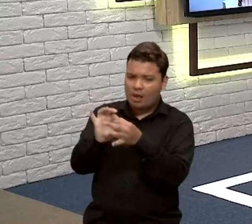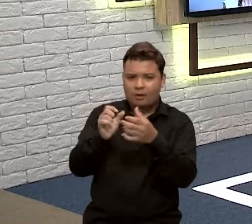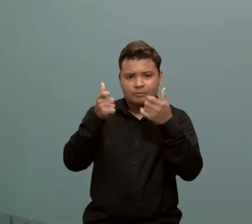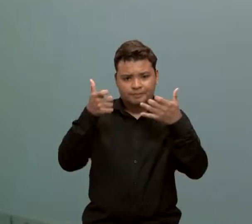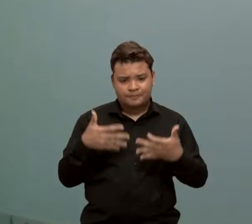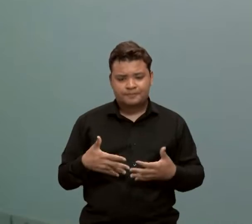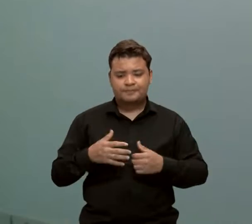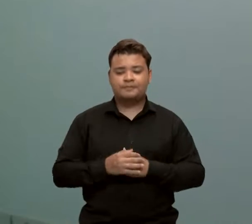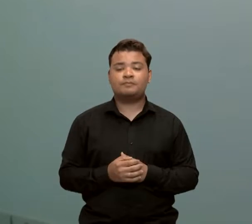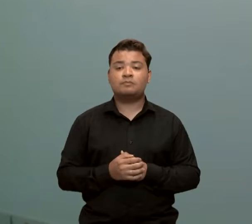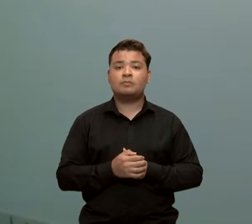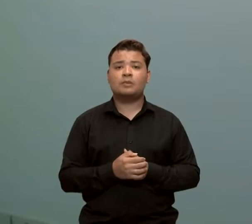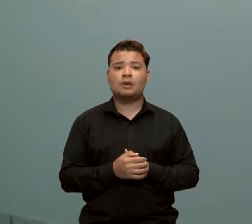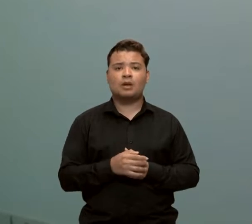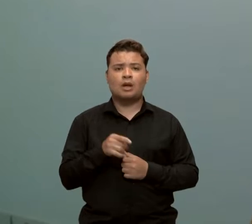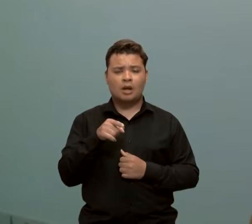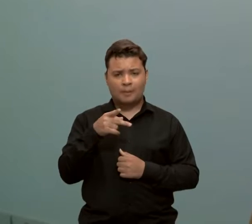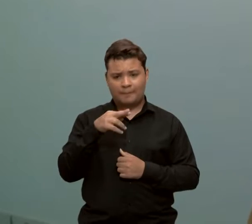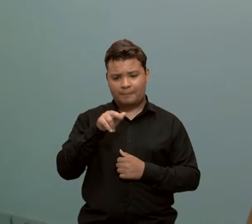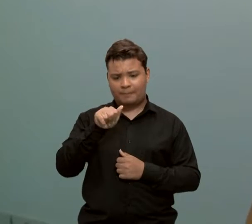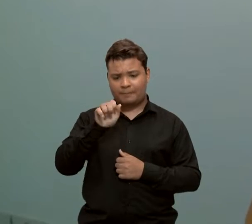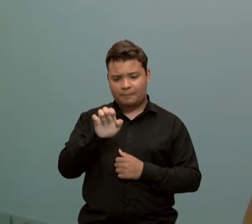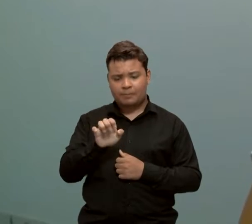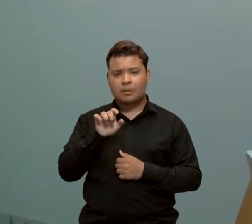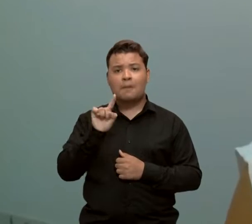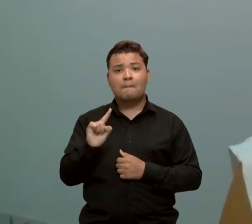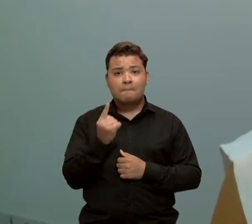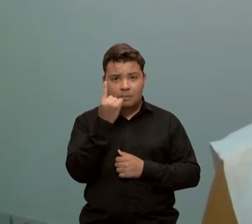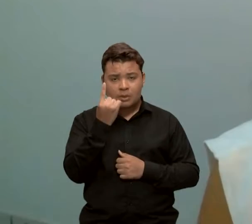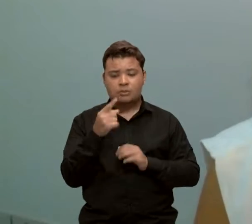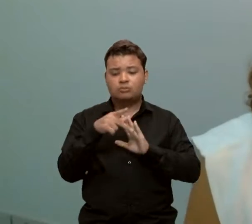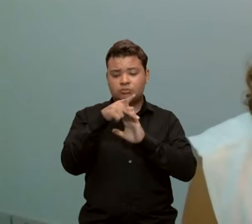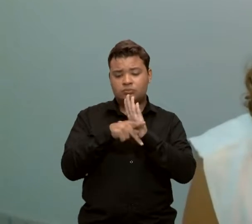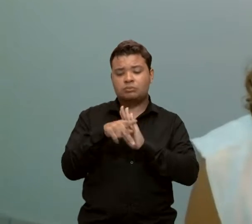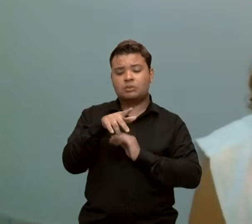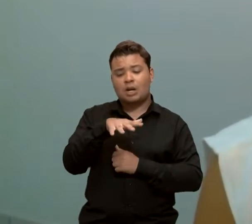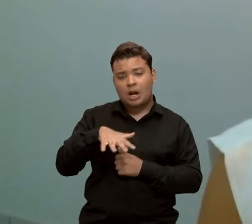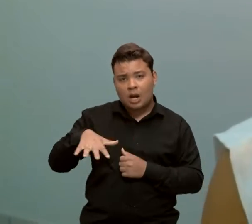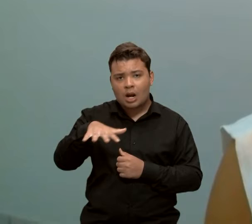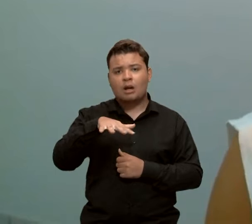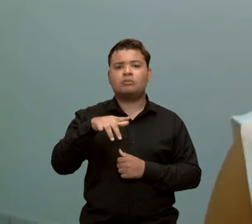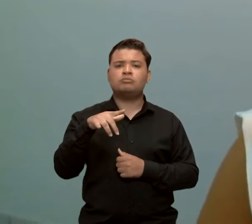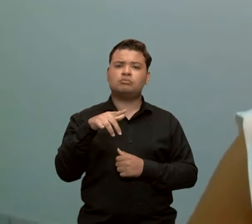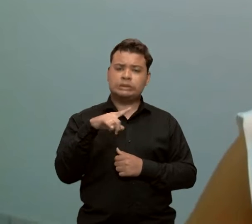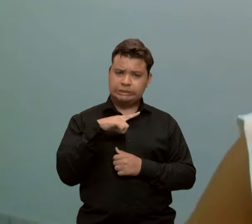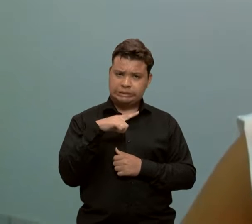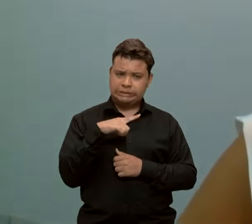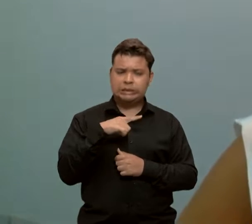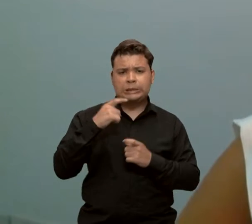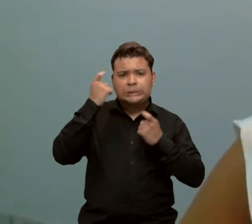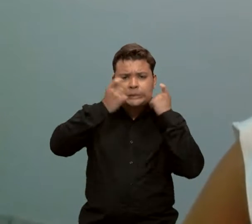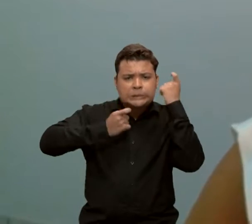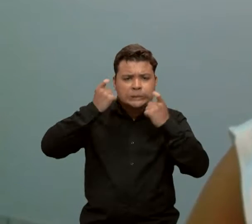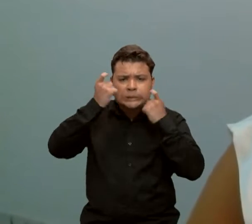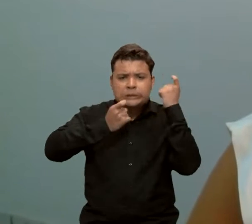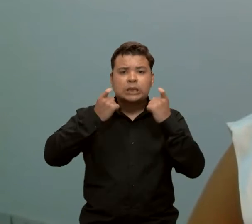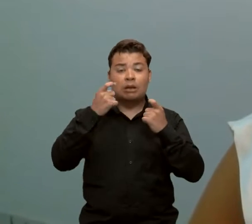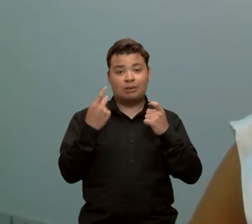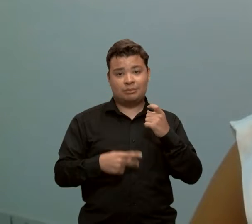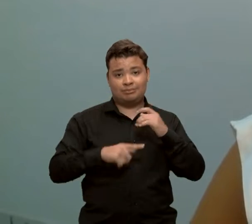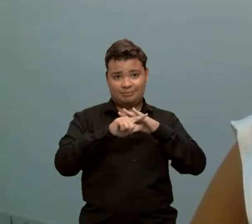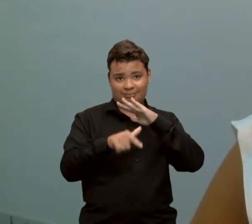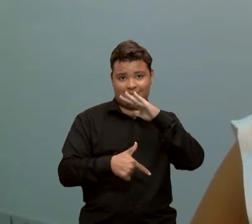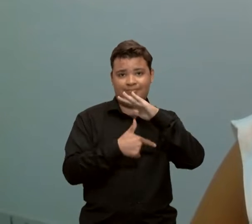é o primeiro projeto que a PRAE realiza nesse sentido, é uma das grandes preocupações dessa Pró-Reitoria, né,